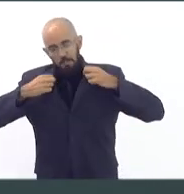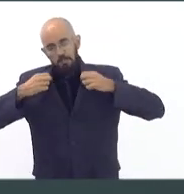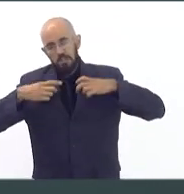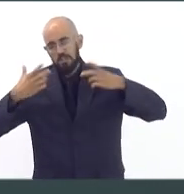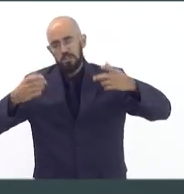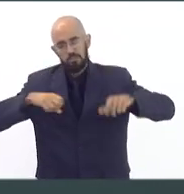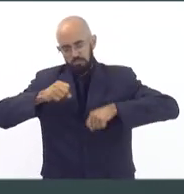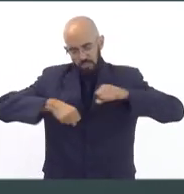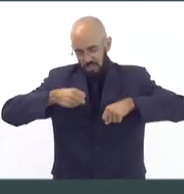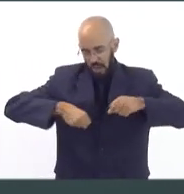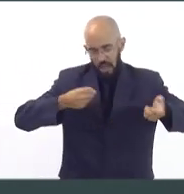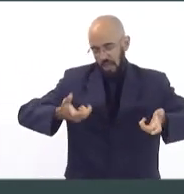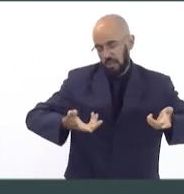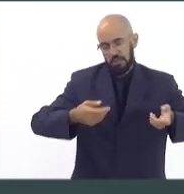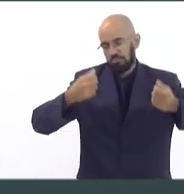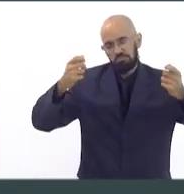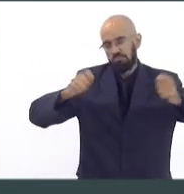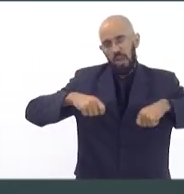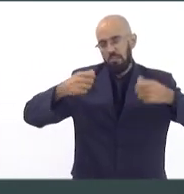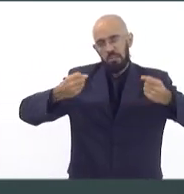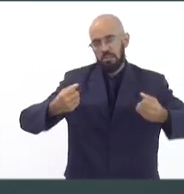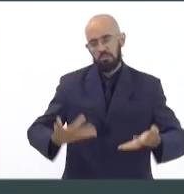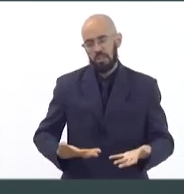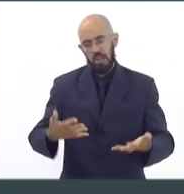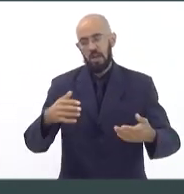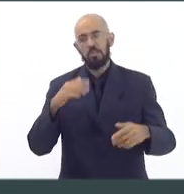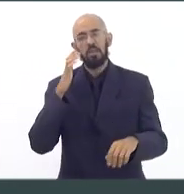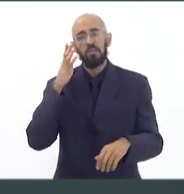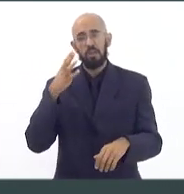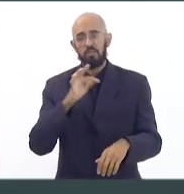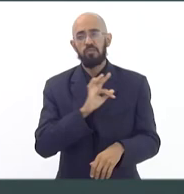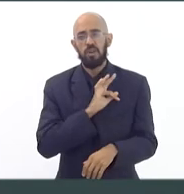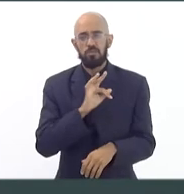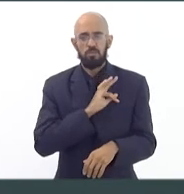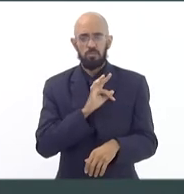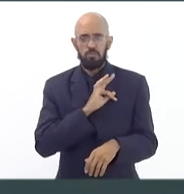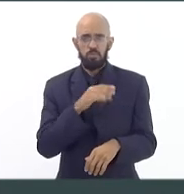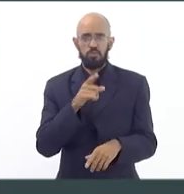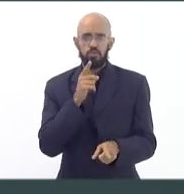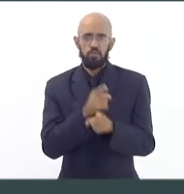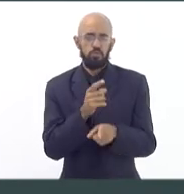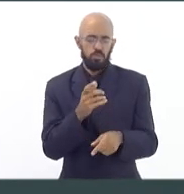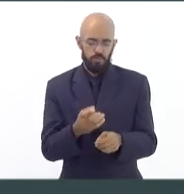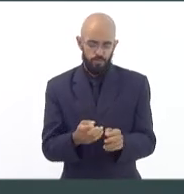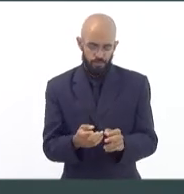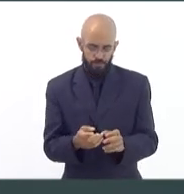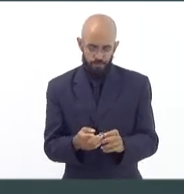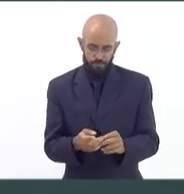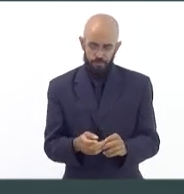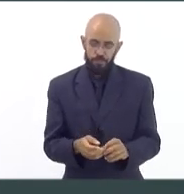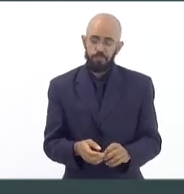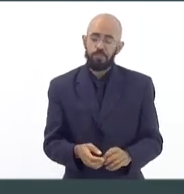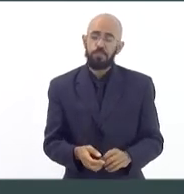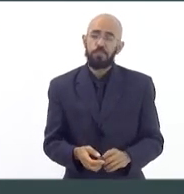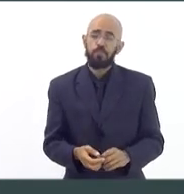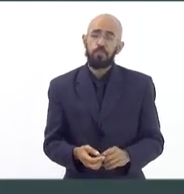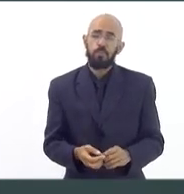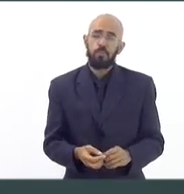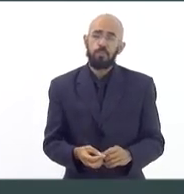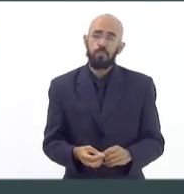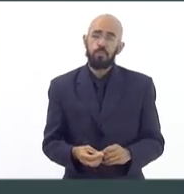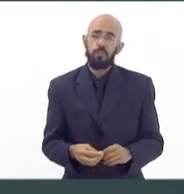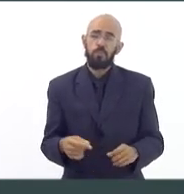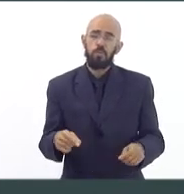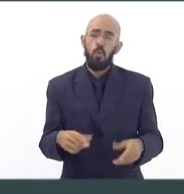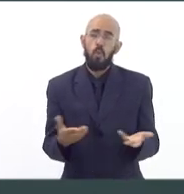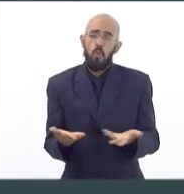maior visibilidade para o policial em terra conseguir realizar abordagem é a